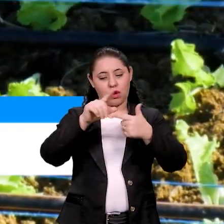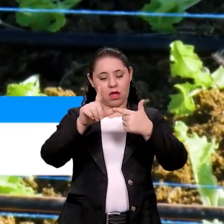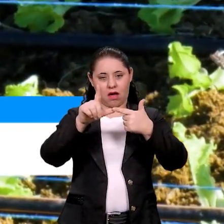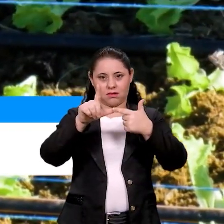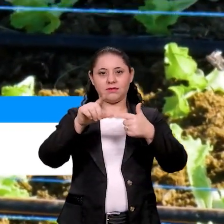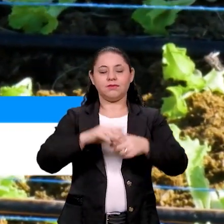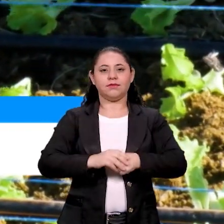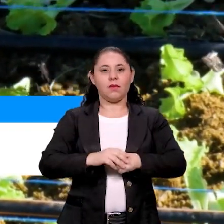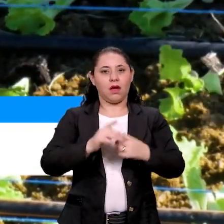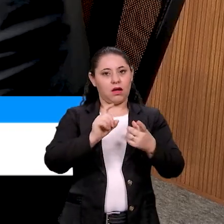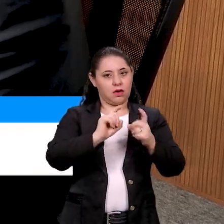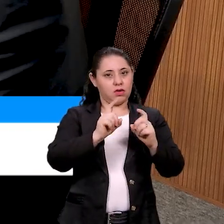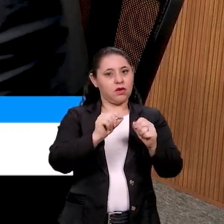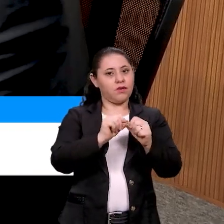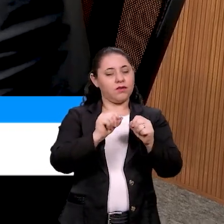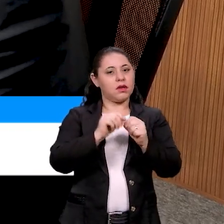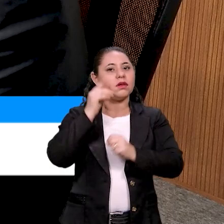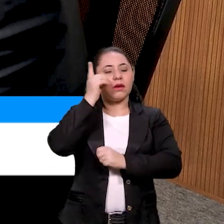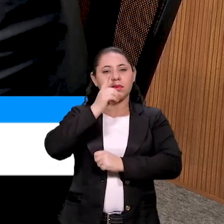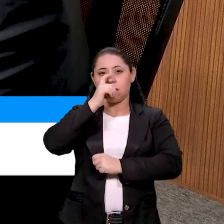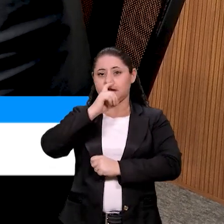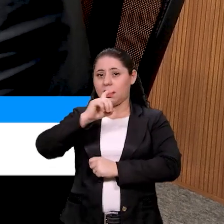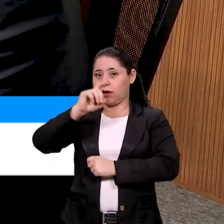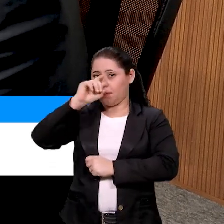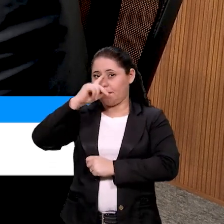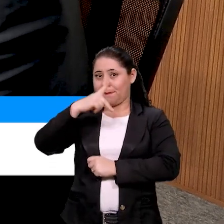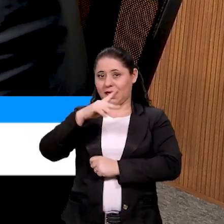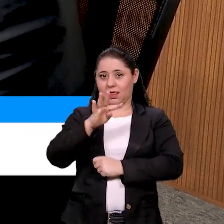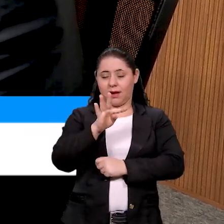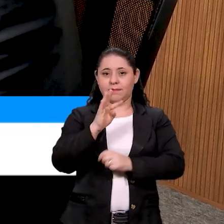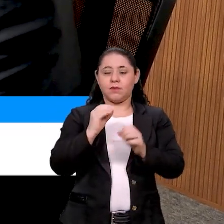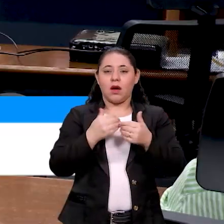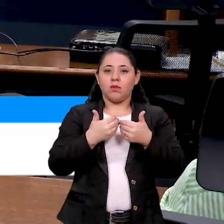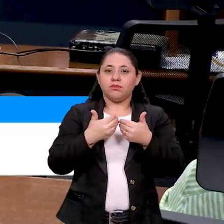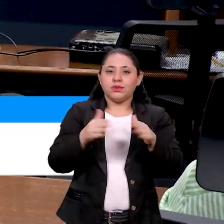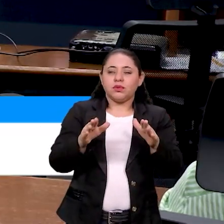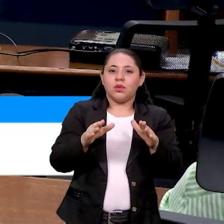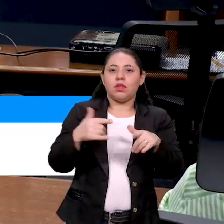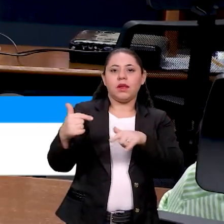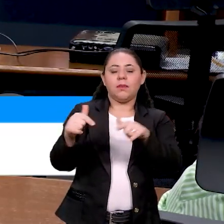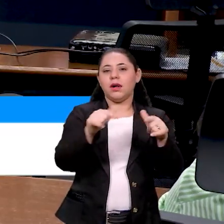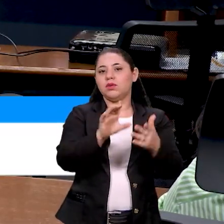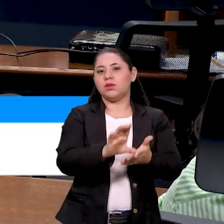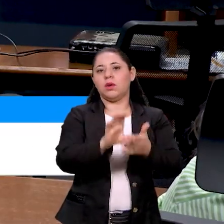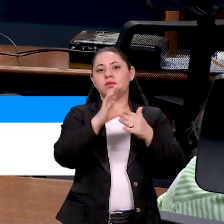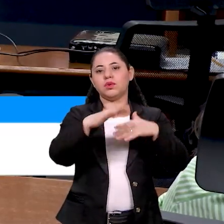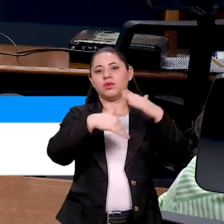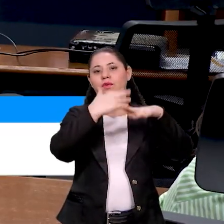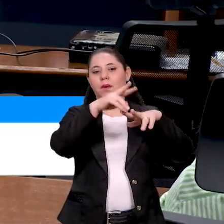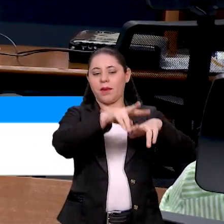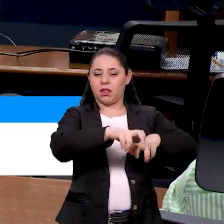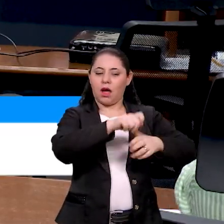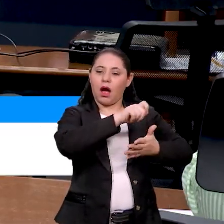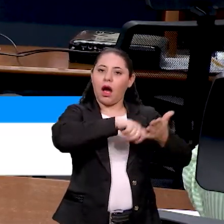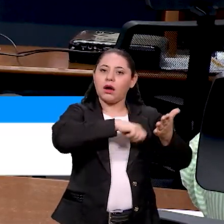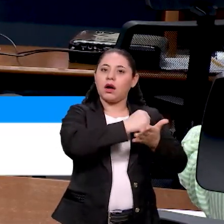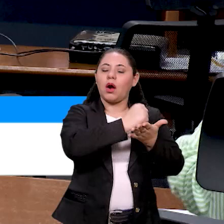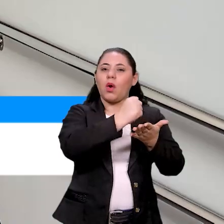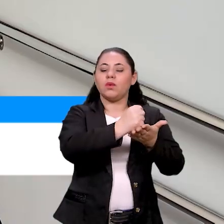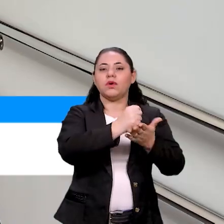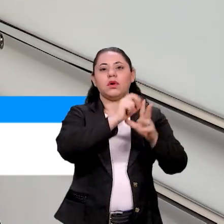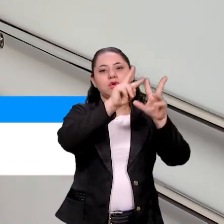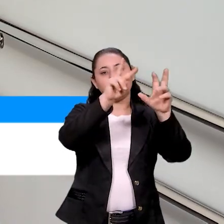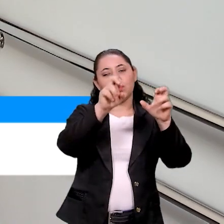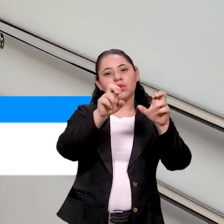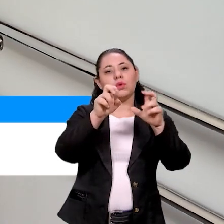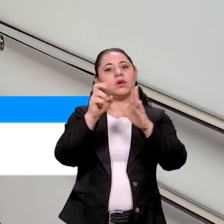dentro do Legislativo. Reunião promovida pelo deputado Zeca do PT inaugurou os trabalhos da Comissão de Desenvolvimento Agrário